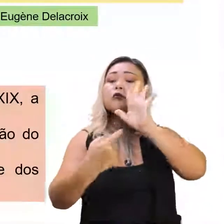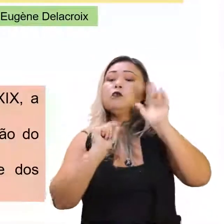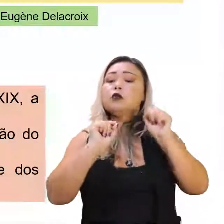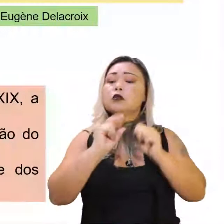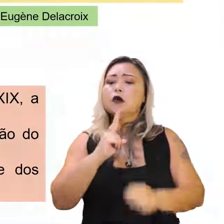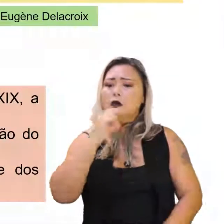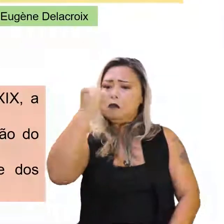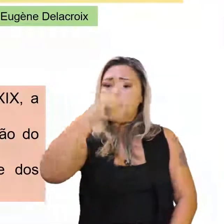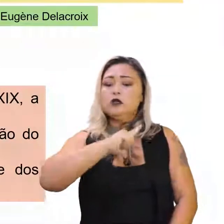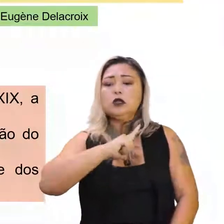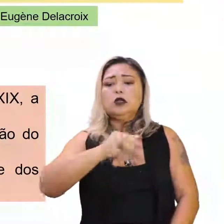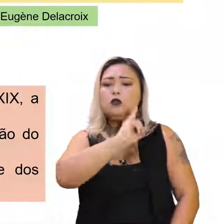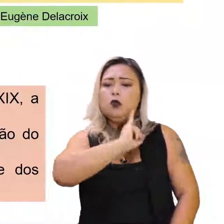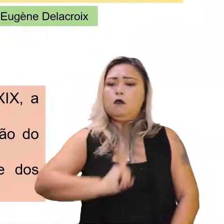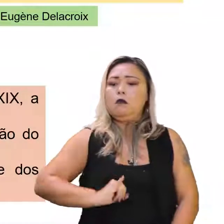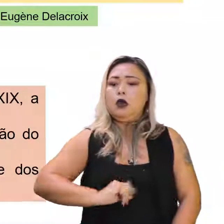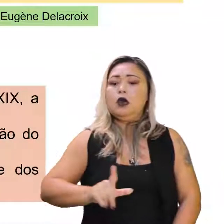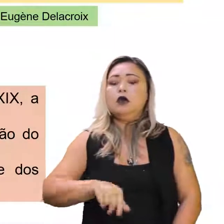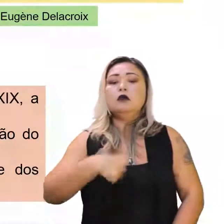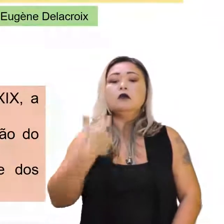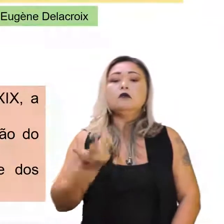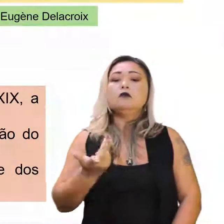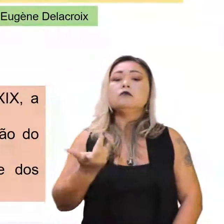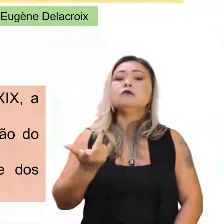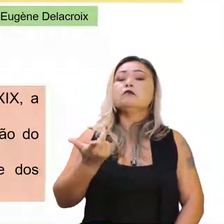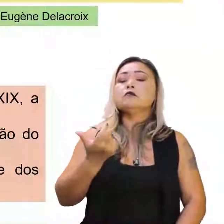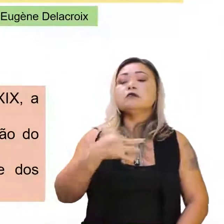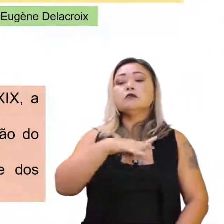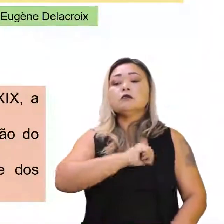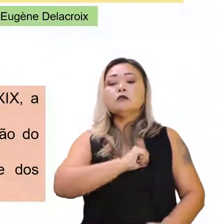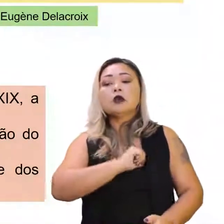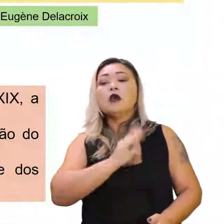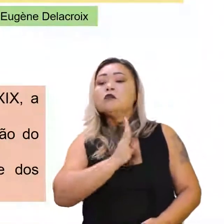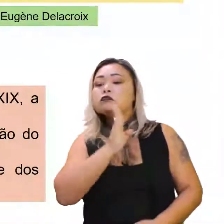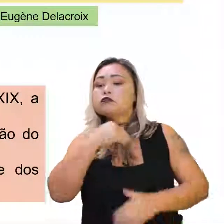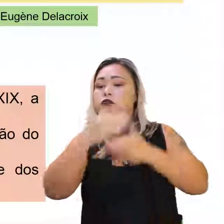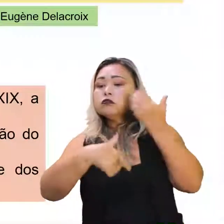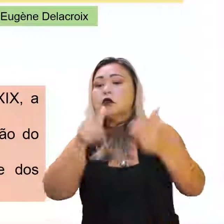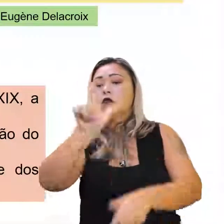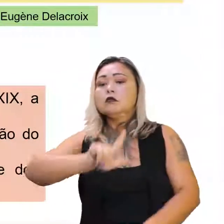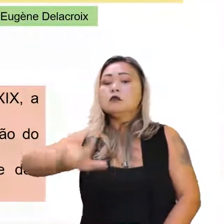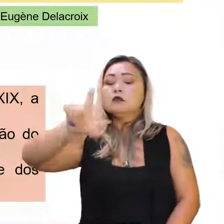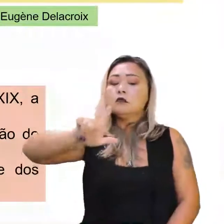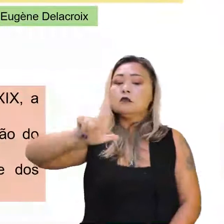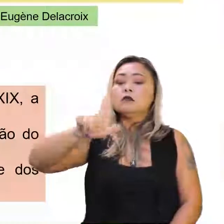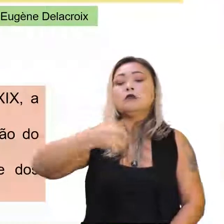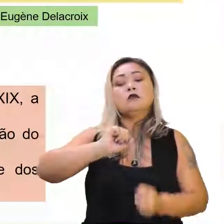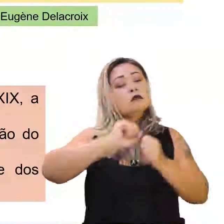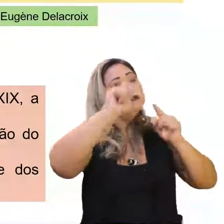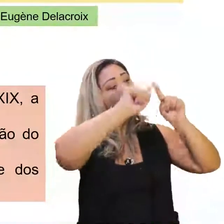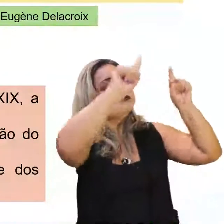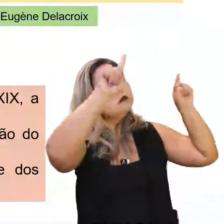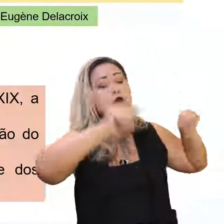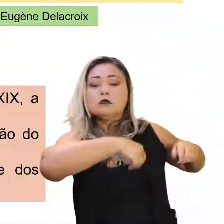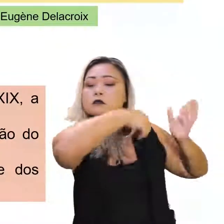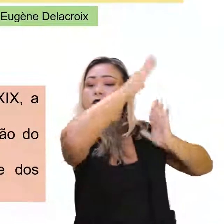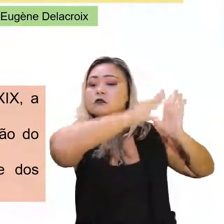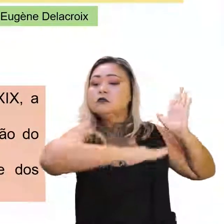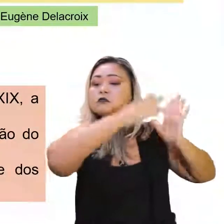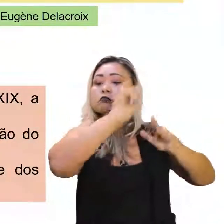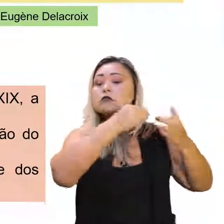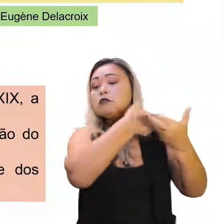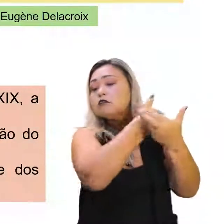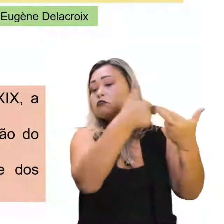enfim. Então, o romantismo também se desenvolveu tanto na literatura, também nas artes plásticas e em